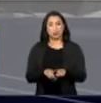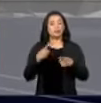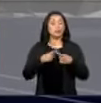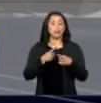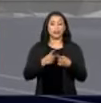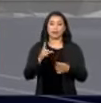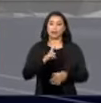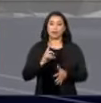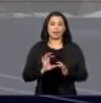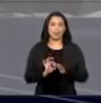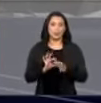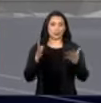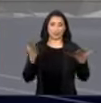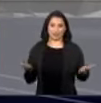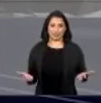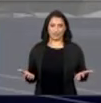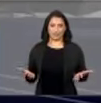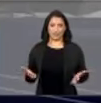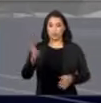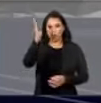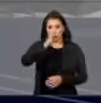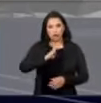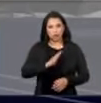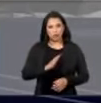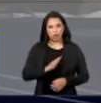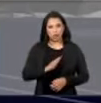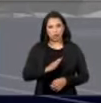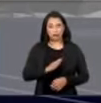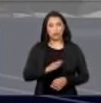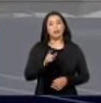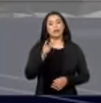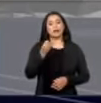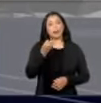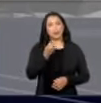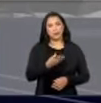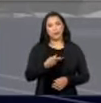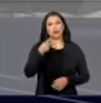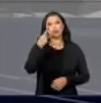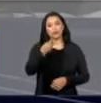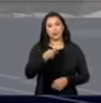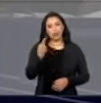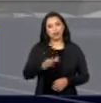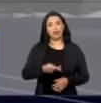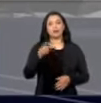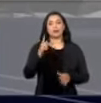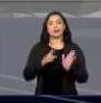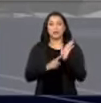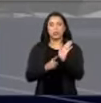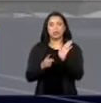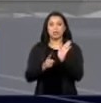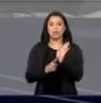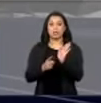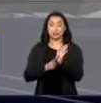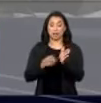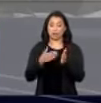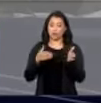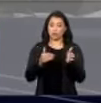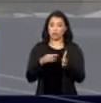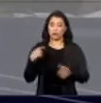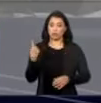terá. No Brasil, é bom que se repita todo dia, por todos nós cidadãos, no nosso caso de